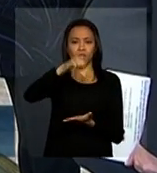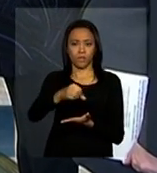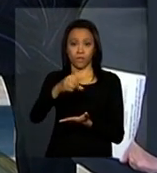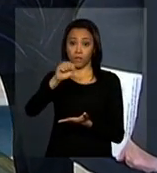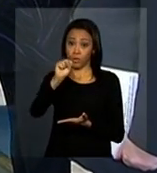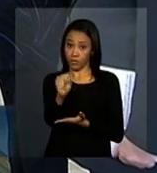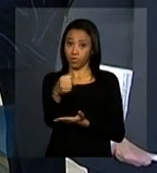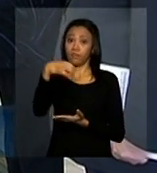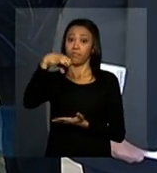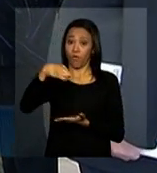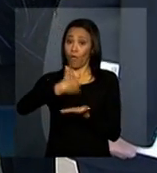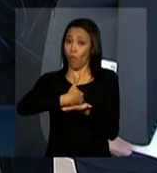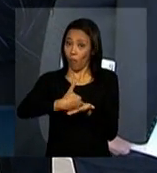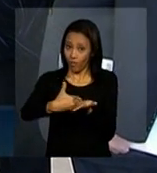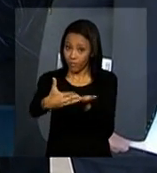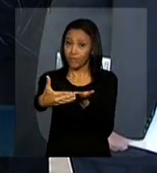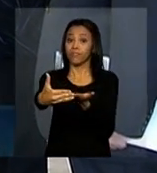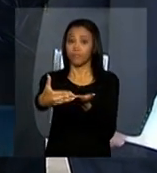1989.